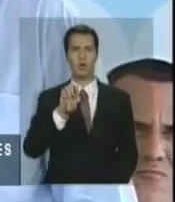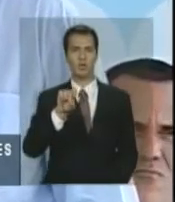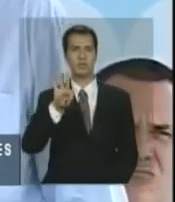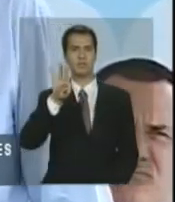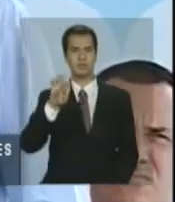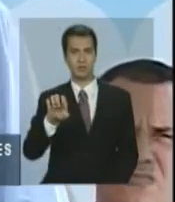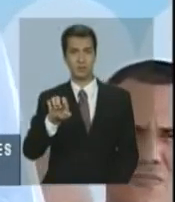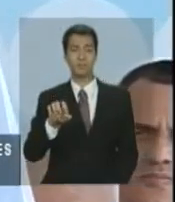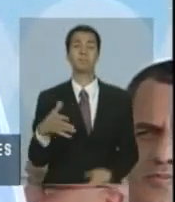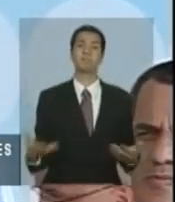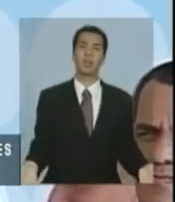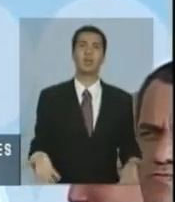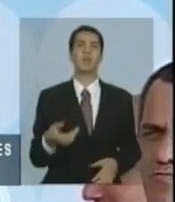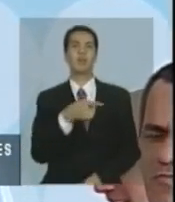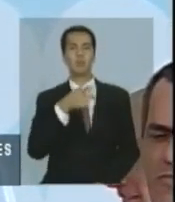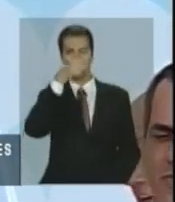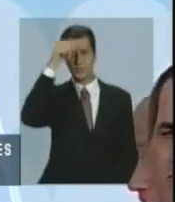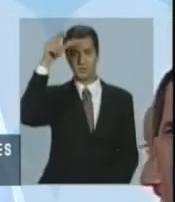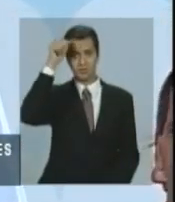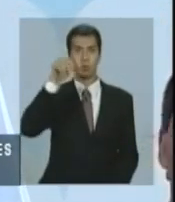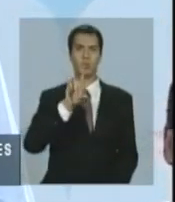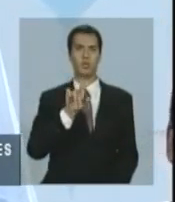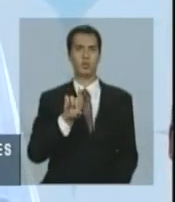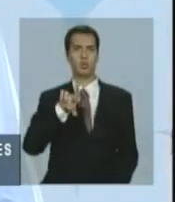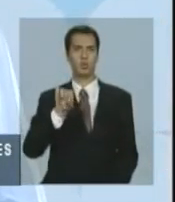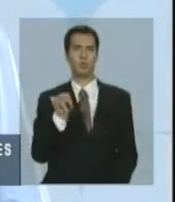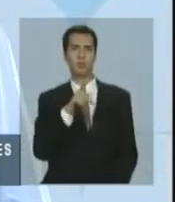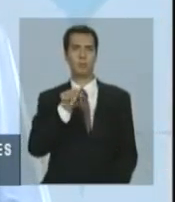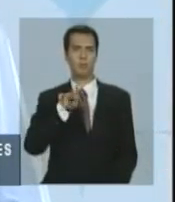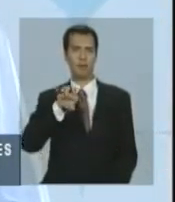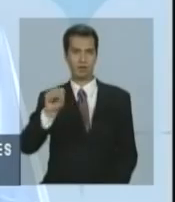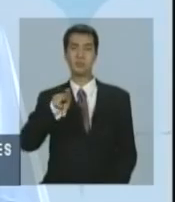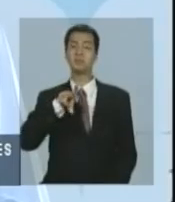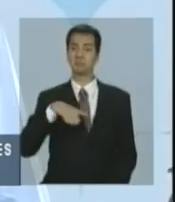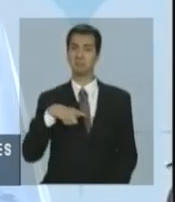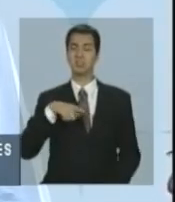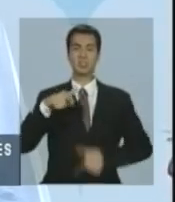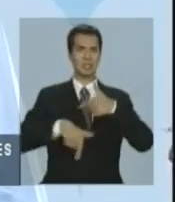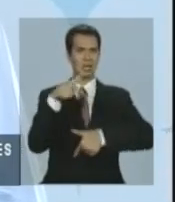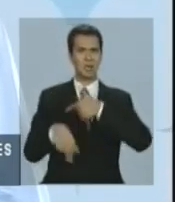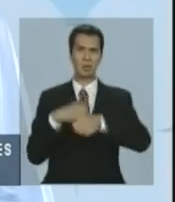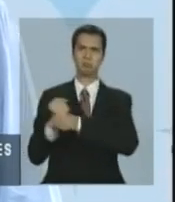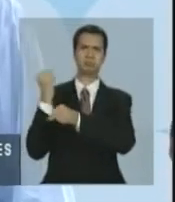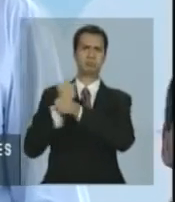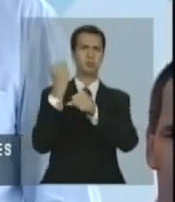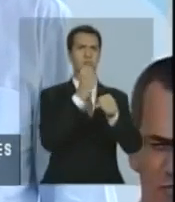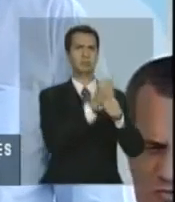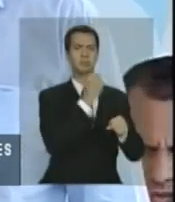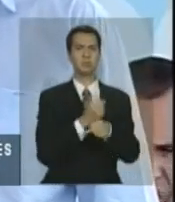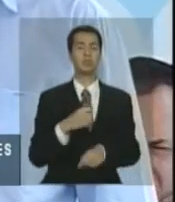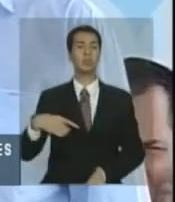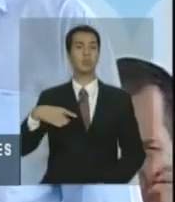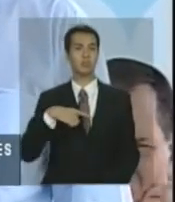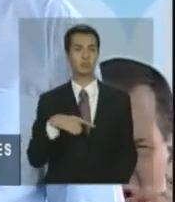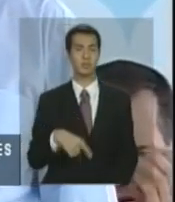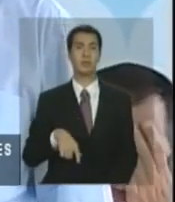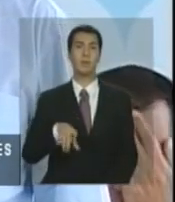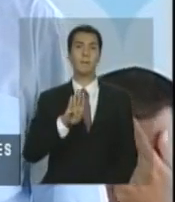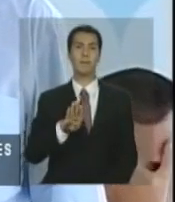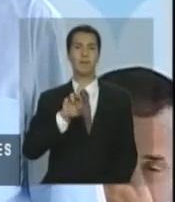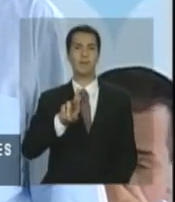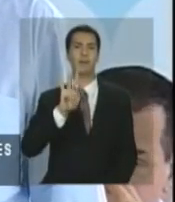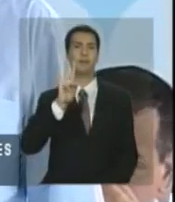Paes está fazendo uma revolução na infraestrutura da cidade. Os BRTs, e a presidenta vai visitar um